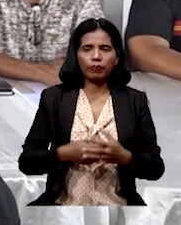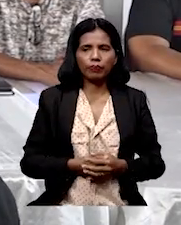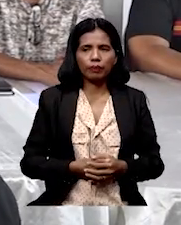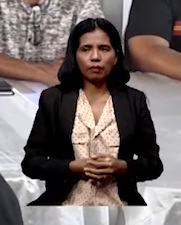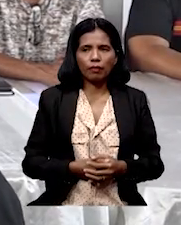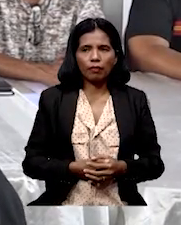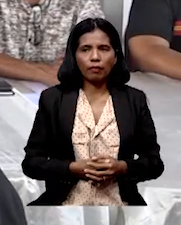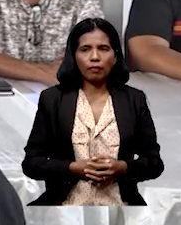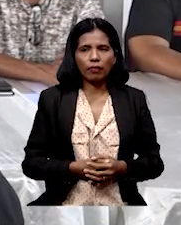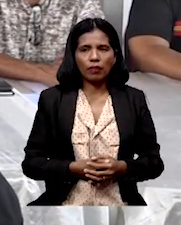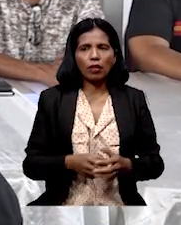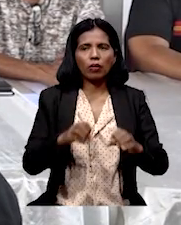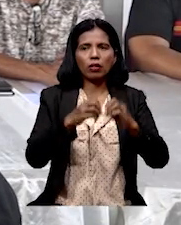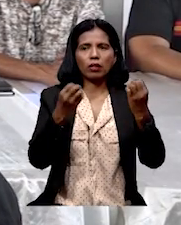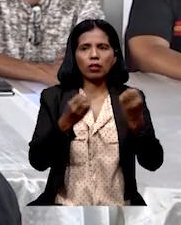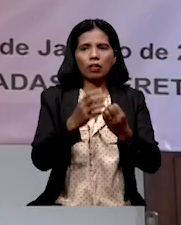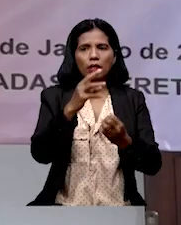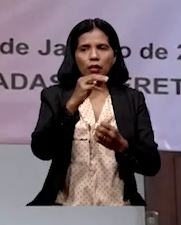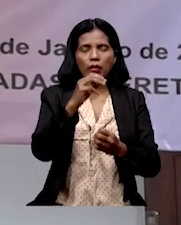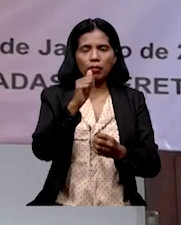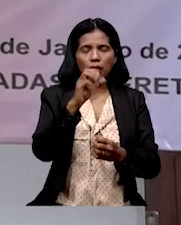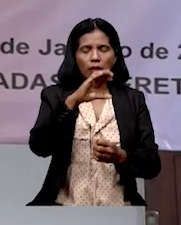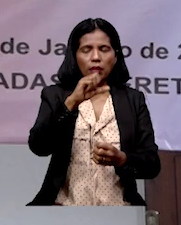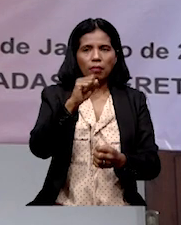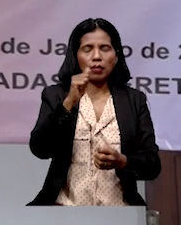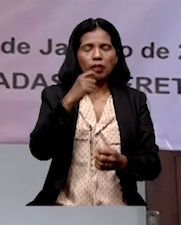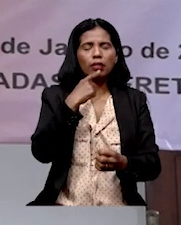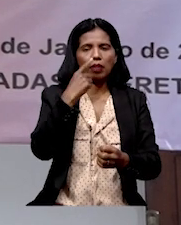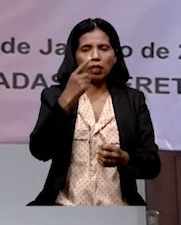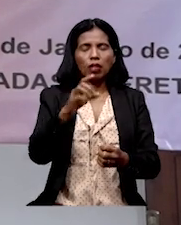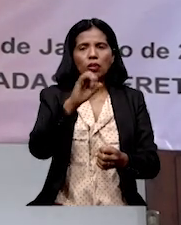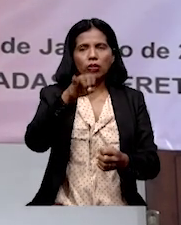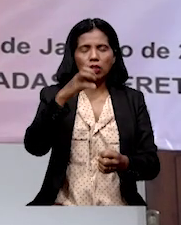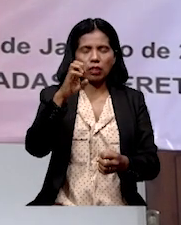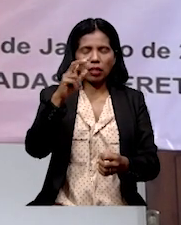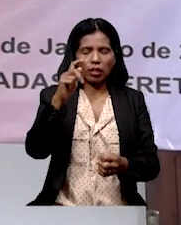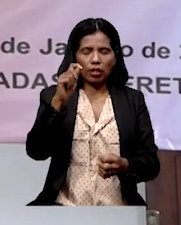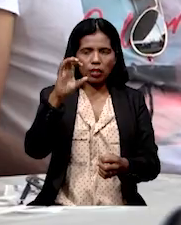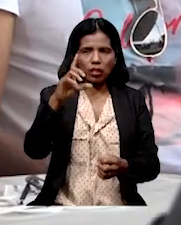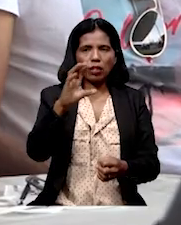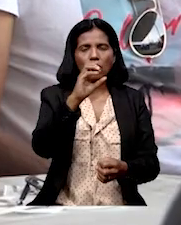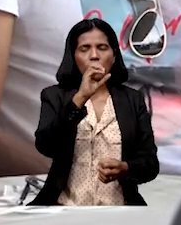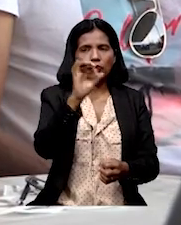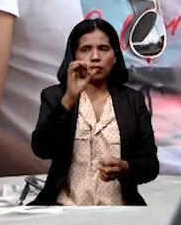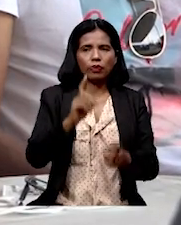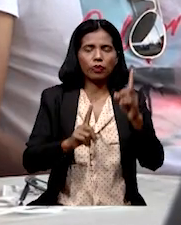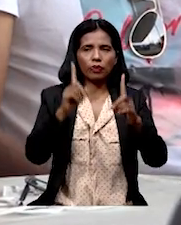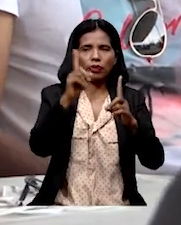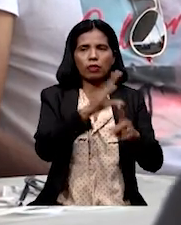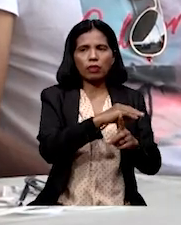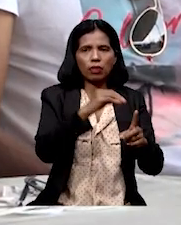Ofelin nudar organisaun massa nebe mai husi organisaun resistensia hanesan, ozetil, obzelatil, fitun, aswain